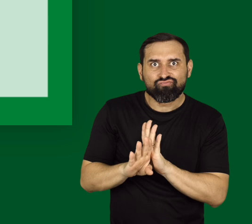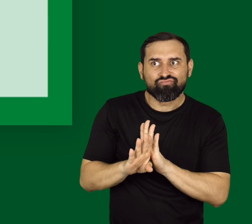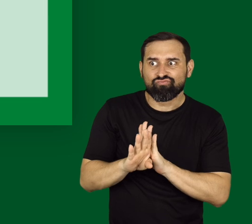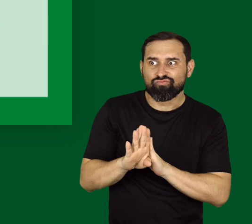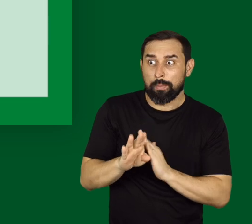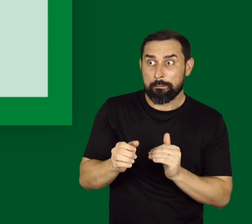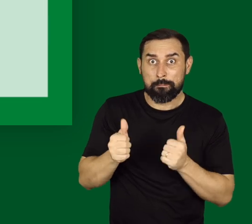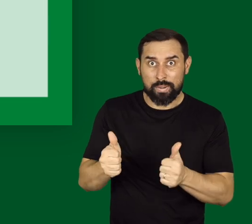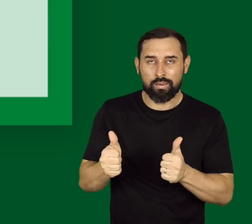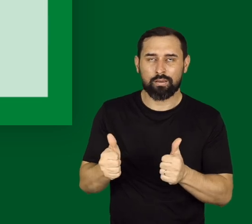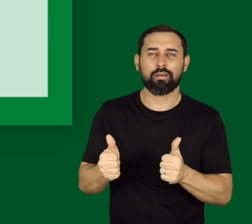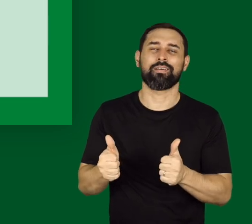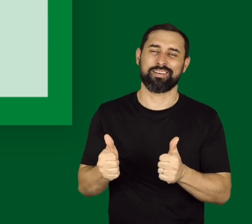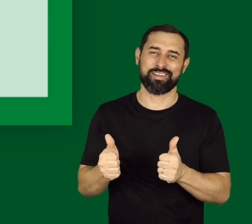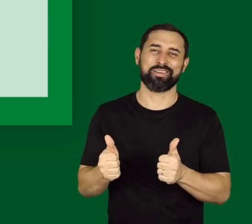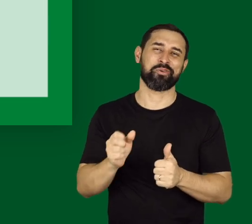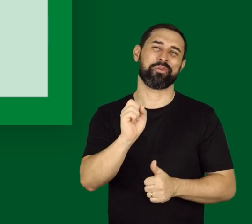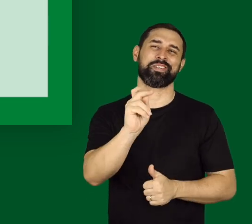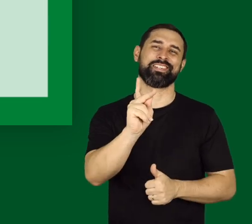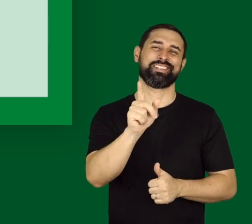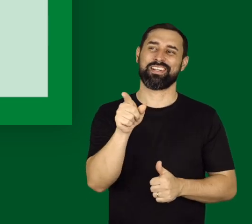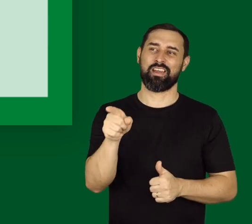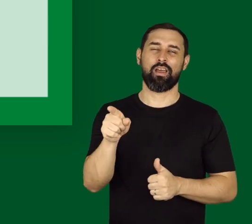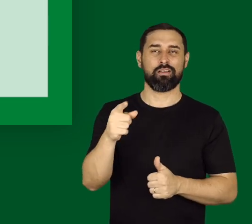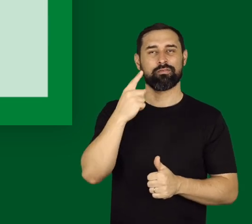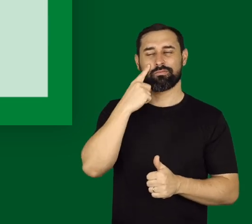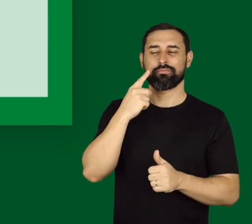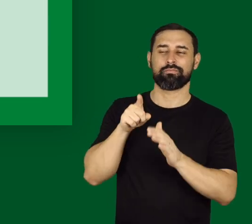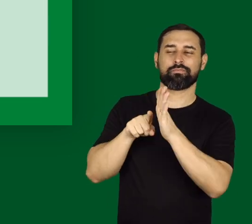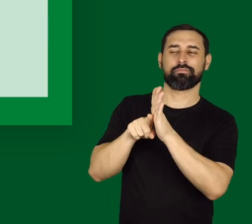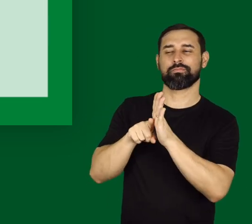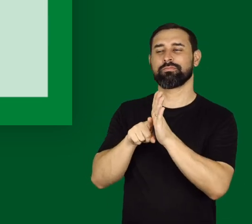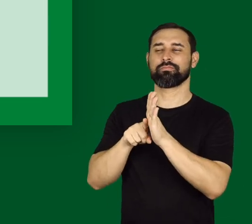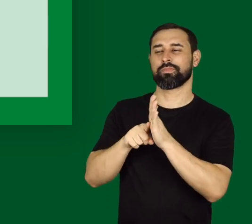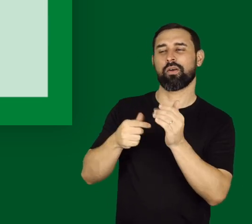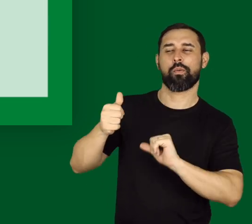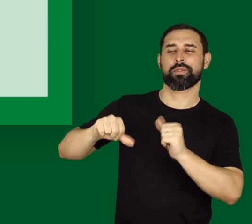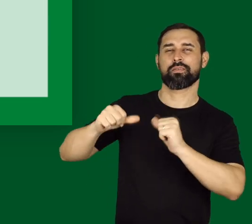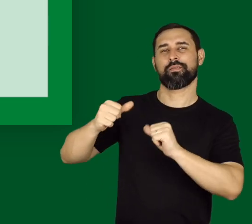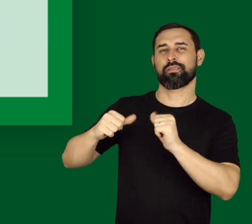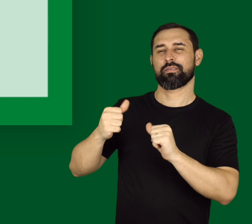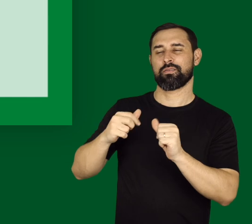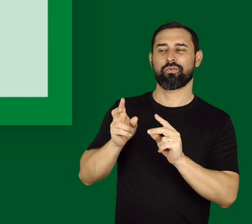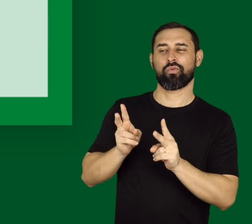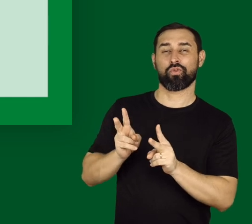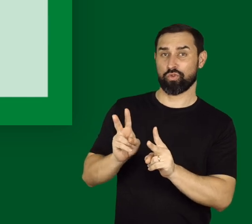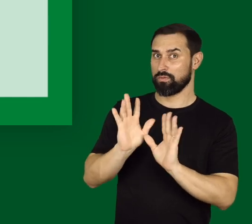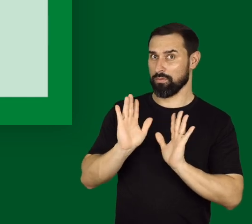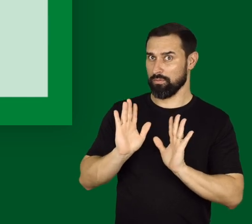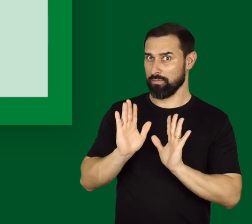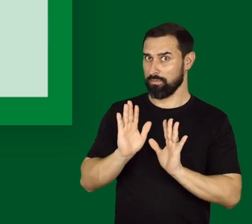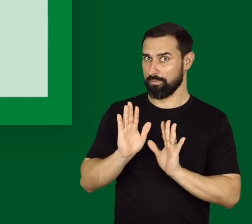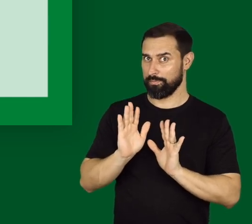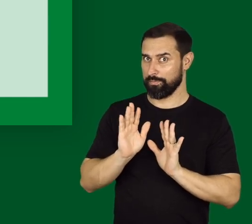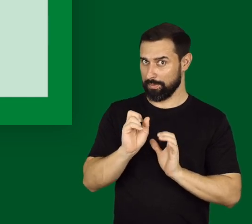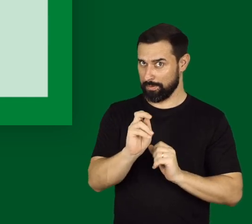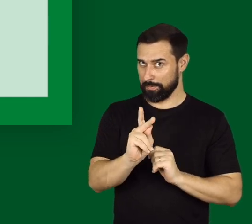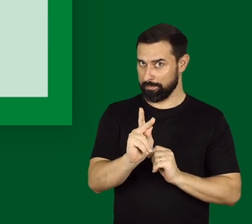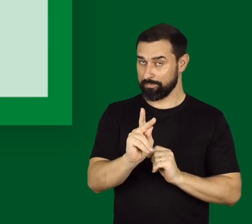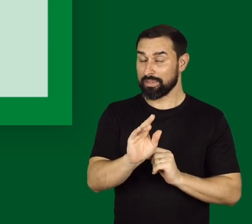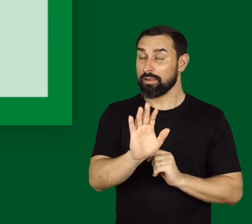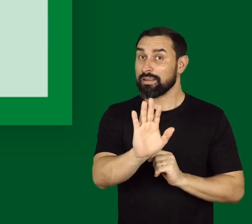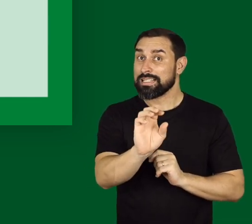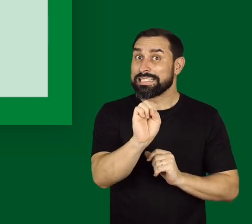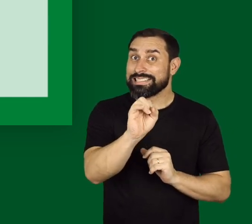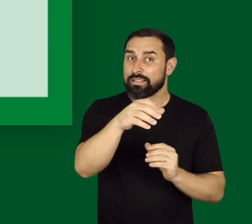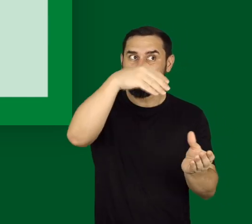paciente. Se esse paciente respondeu a líquido, ou seja, você fez líquido e ele respondeu, beleza. Tudo bem,